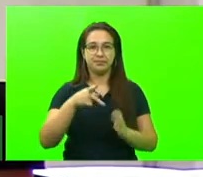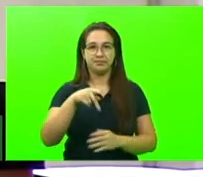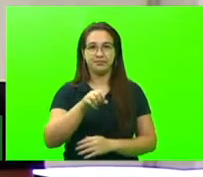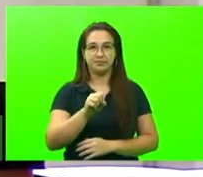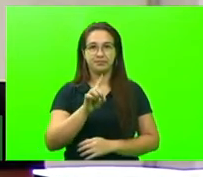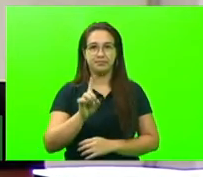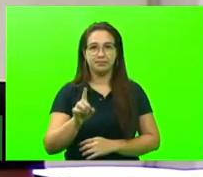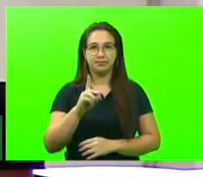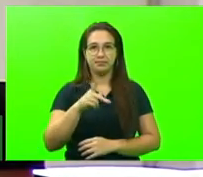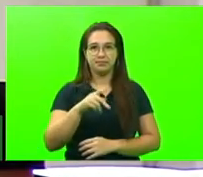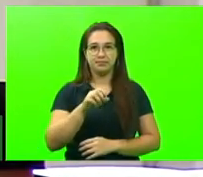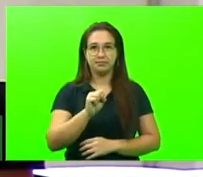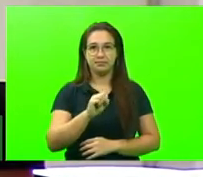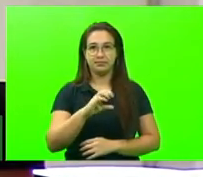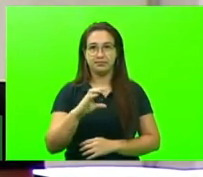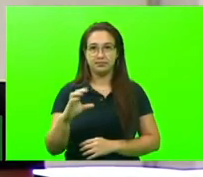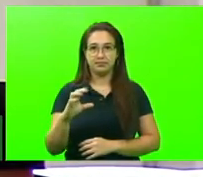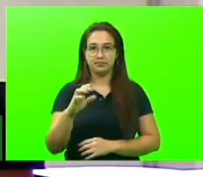PSD-PSC.